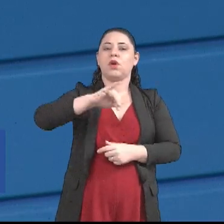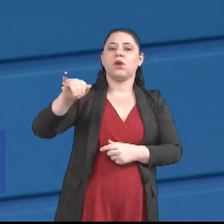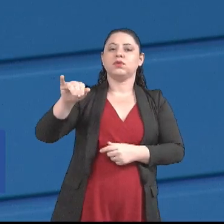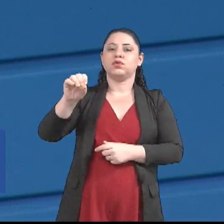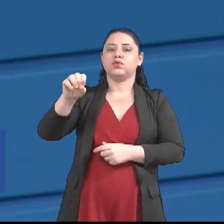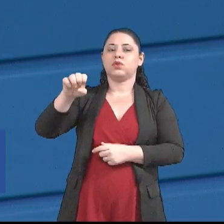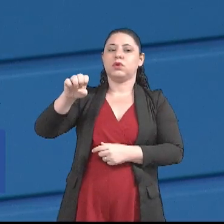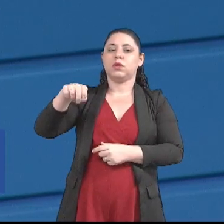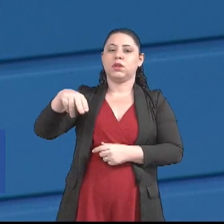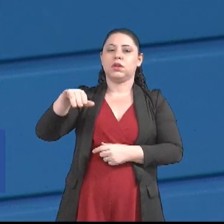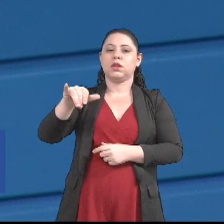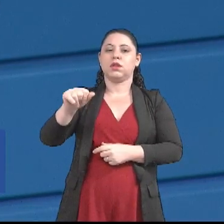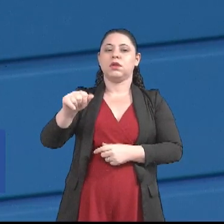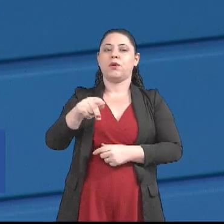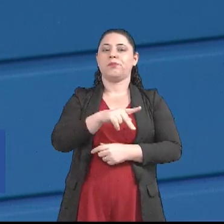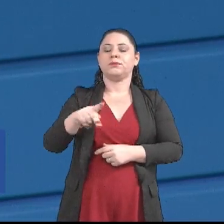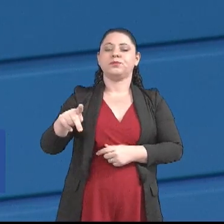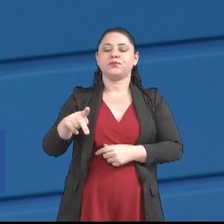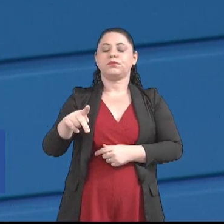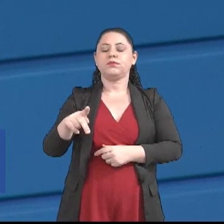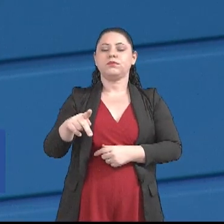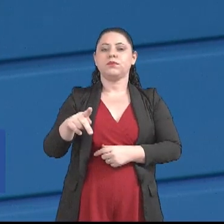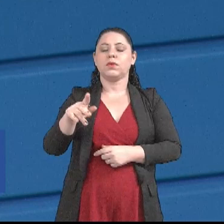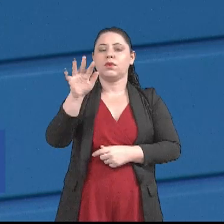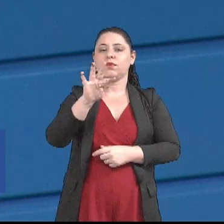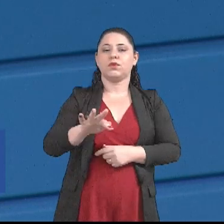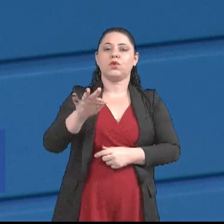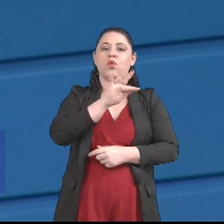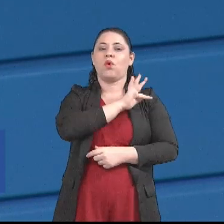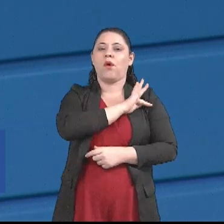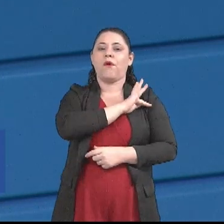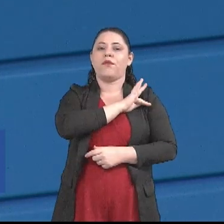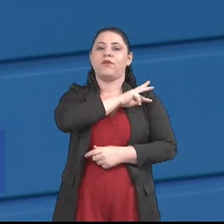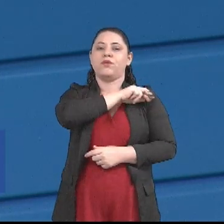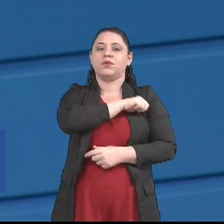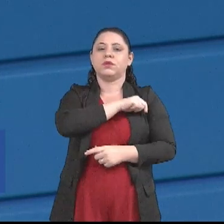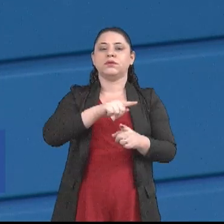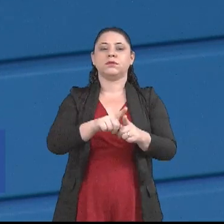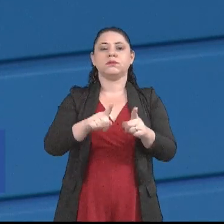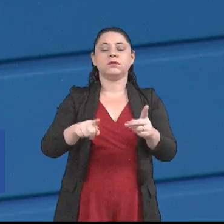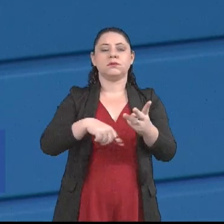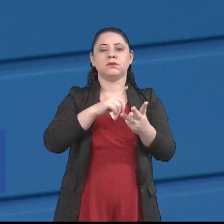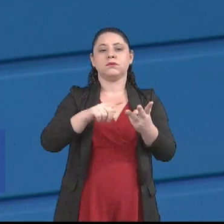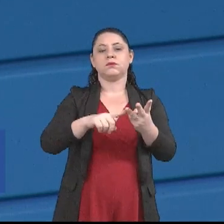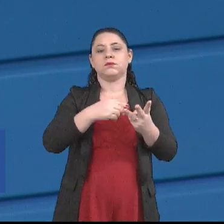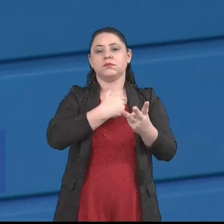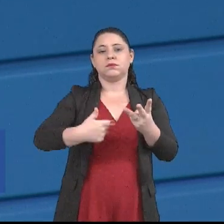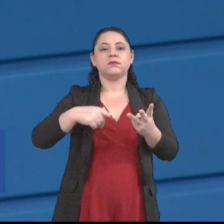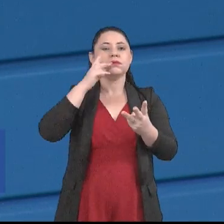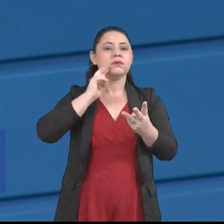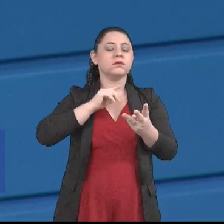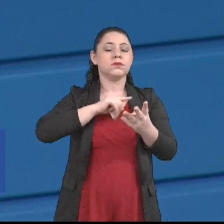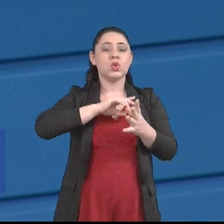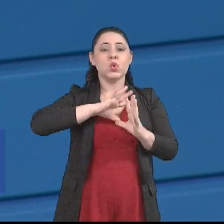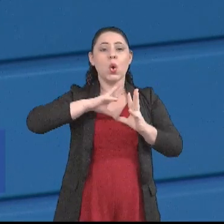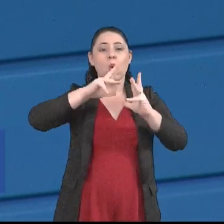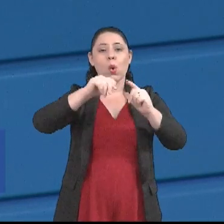Joênia Wapichana, presidente da Fundação Nacional dos Povos Indígenas, FUNAI, também ao excelentíssimo senhor governador Eduardo